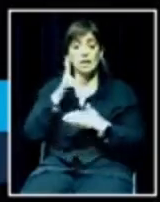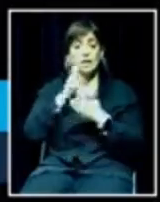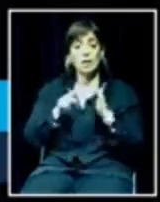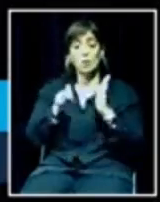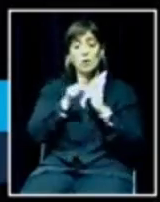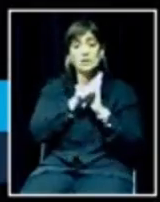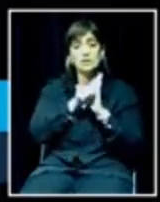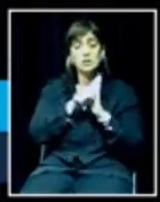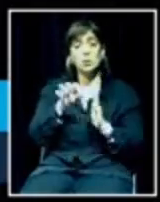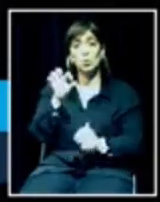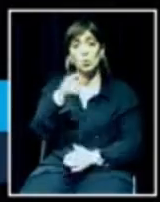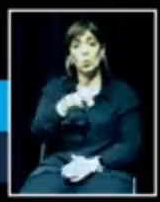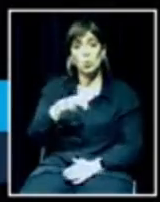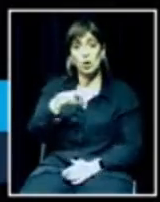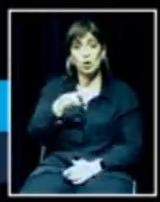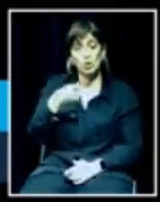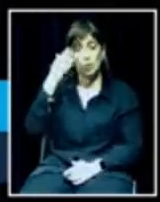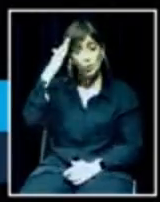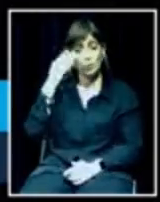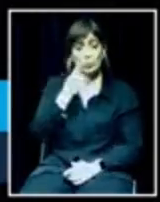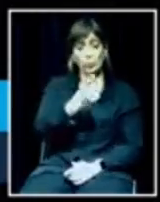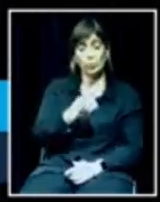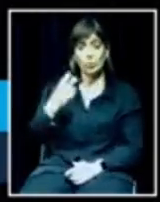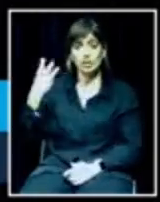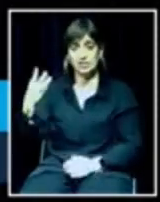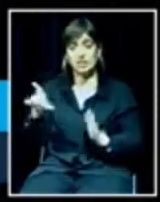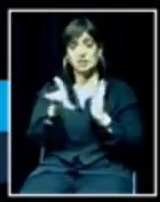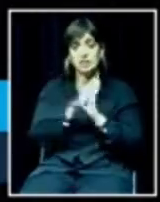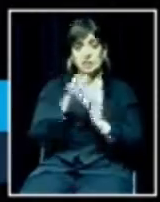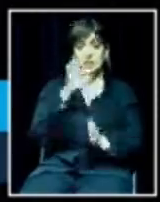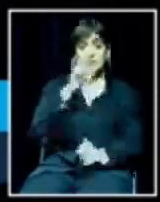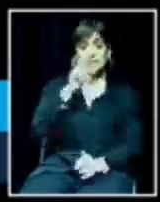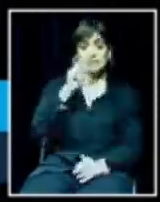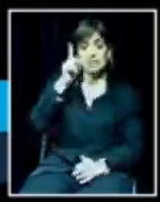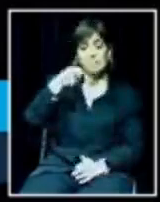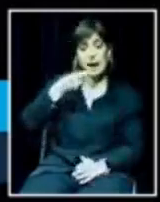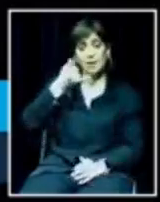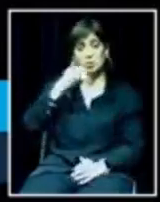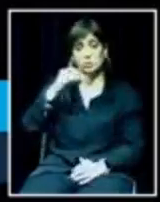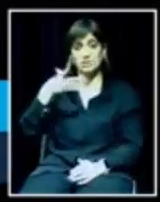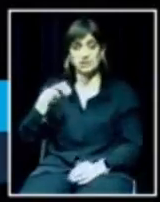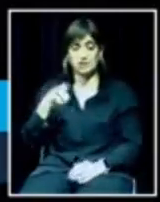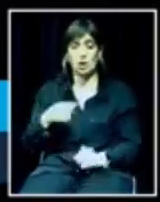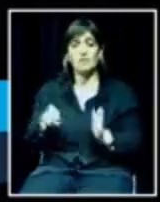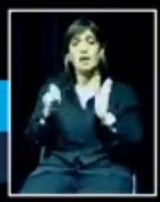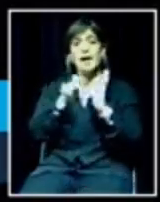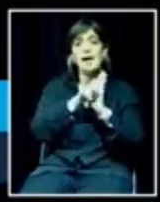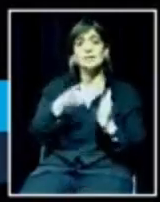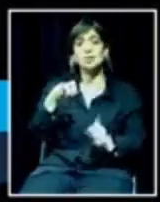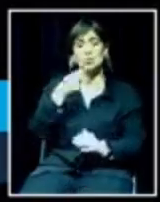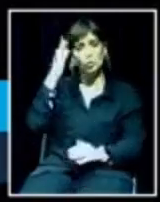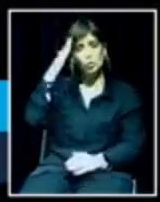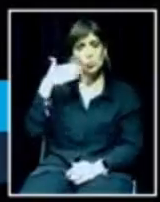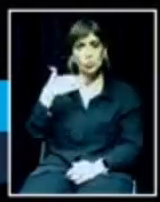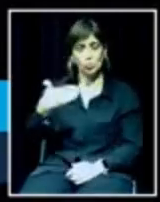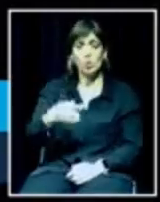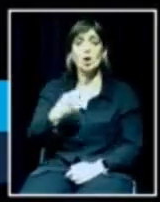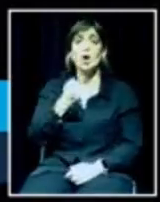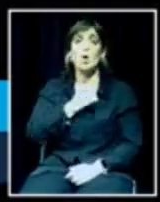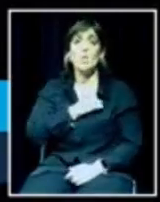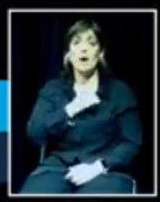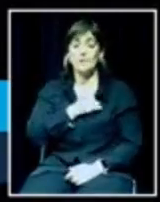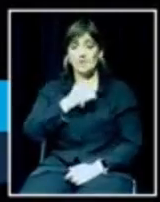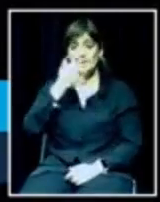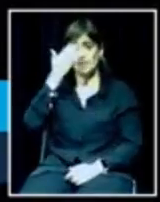artigo 9º número 1 e 3 da Lei 83 de 2019 artigo 9º número 1 uma habitação